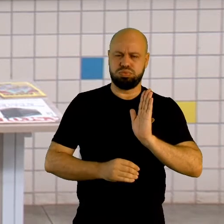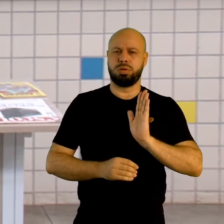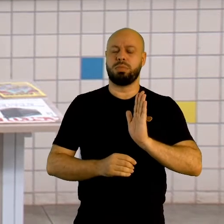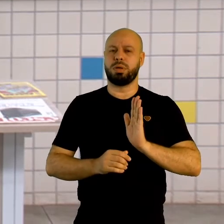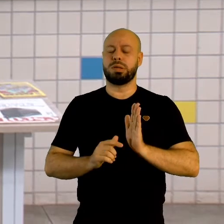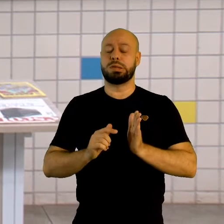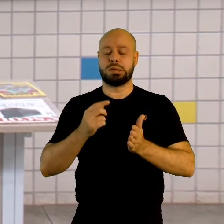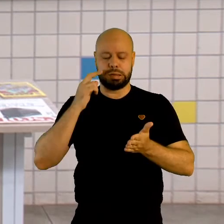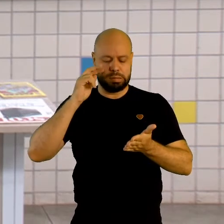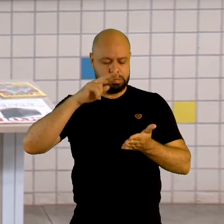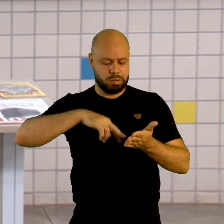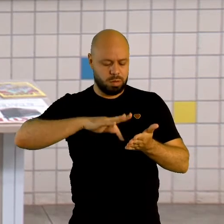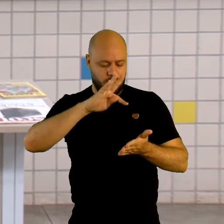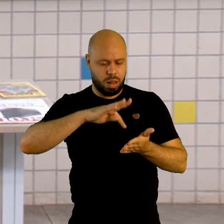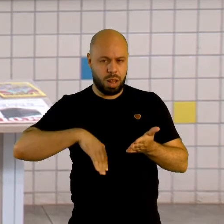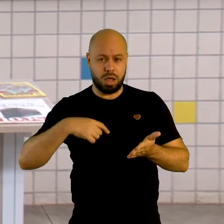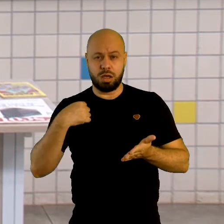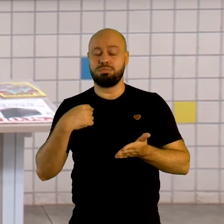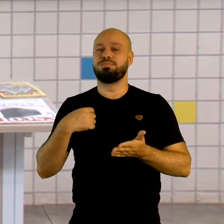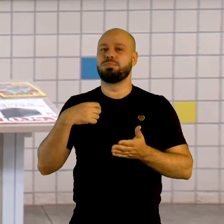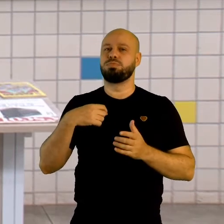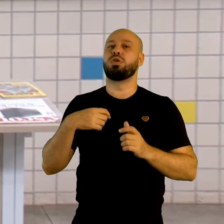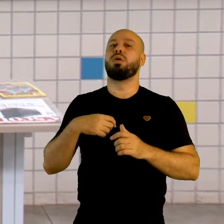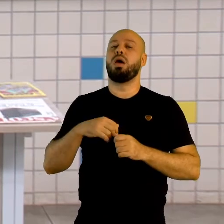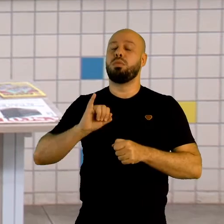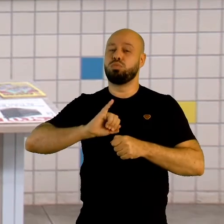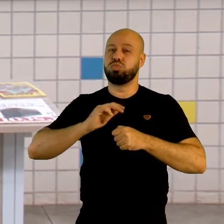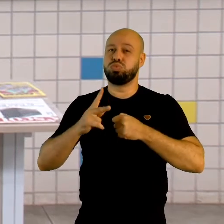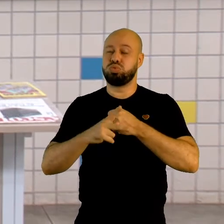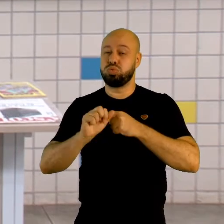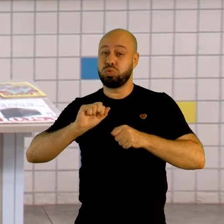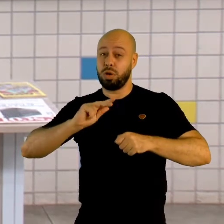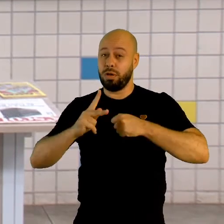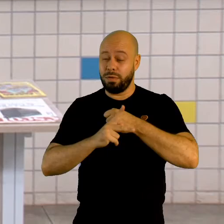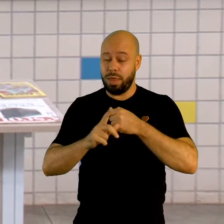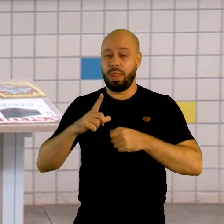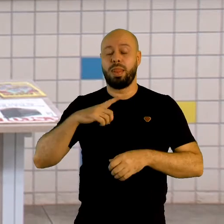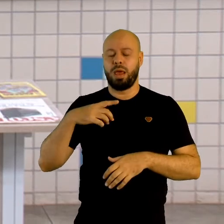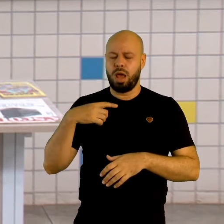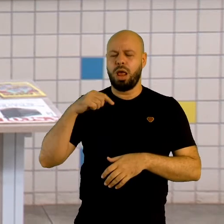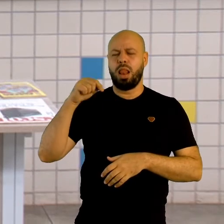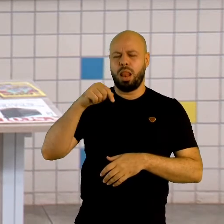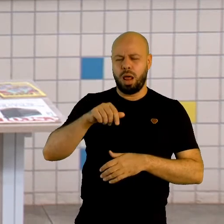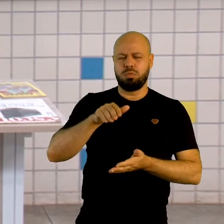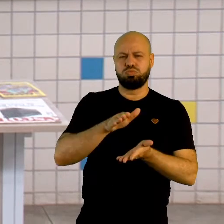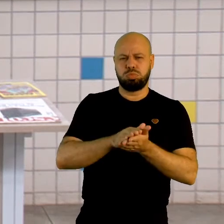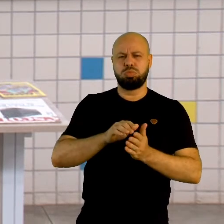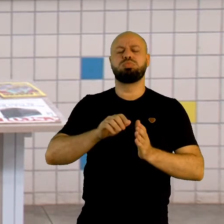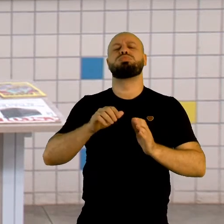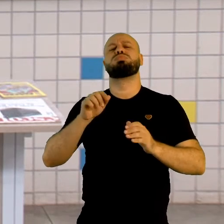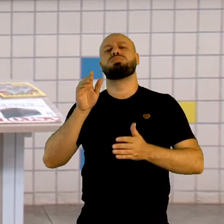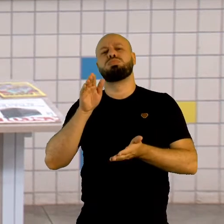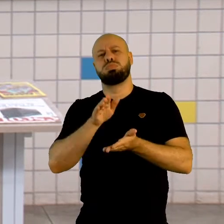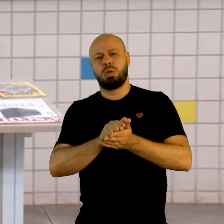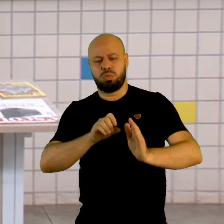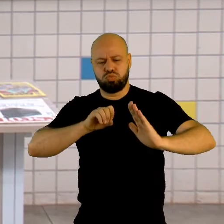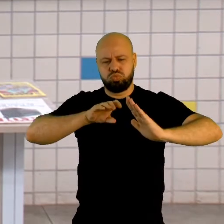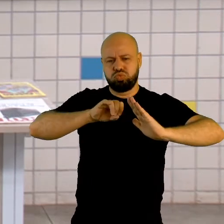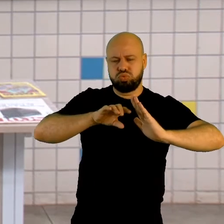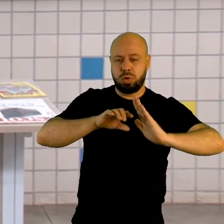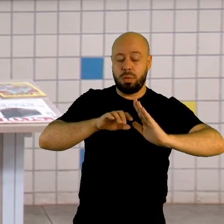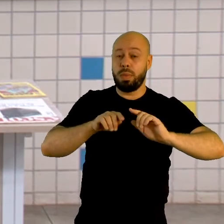quanto advérbios e locuções adverbiais, vocês encontram na plataforma Palmas Homeschool e também no canal